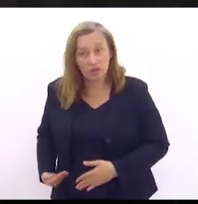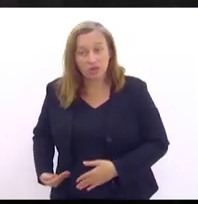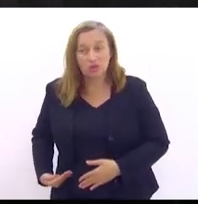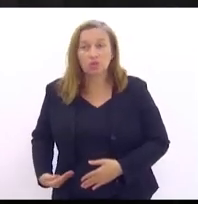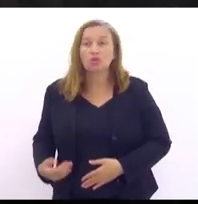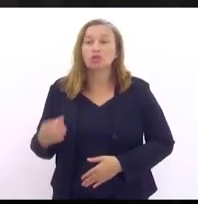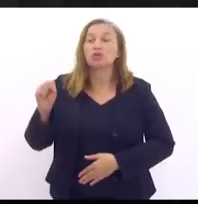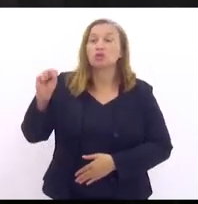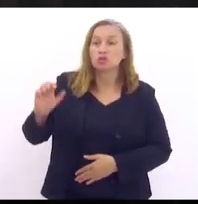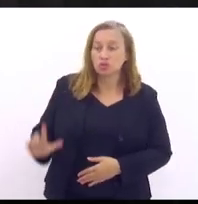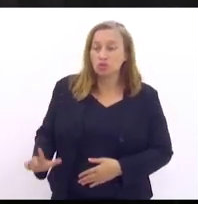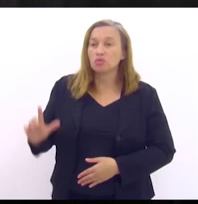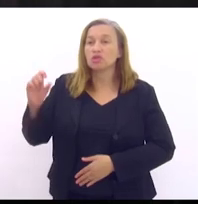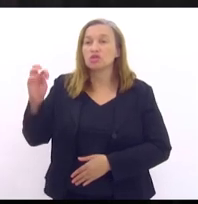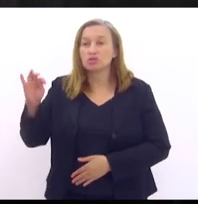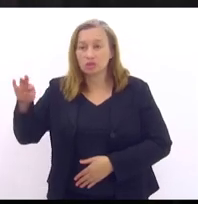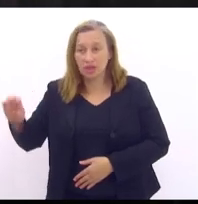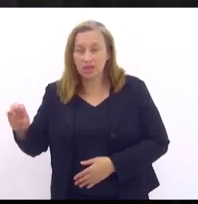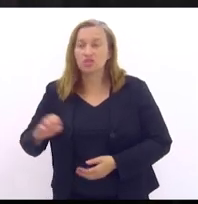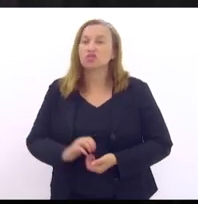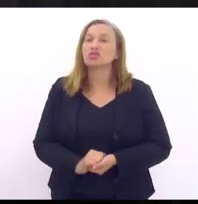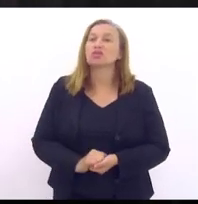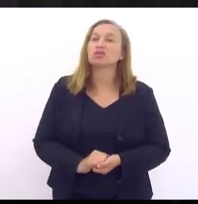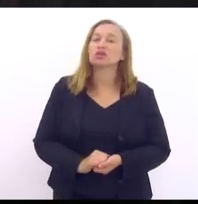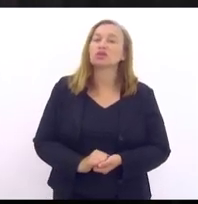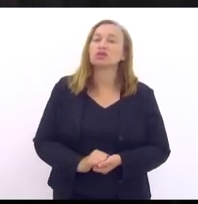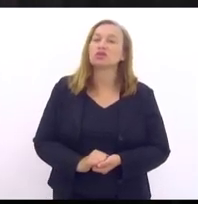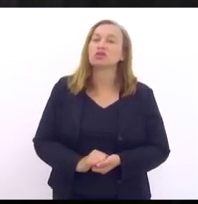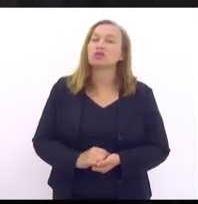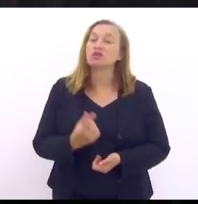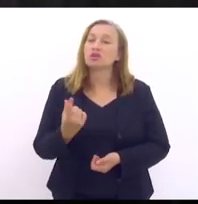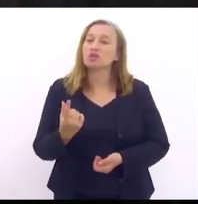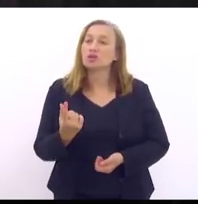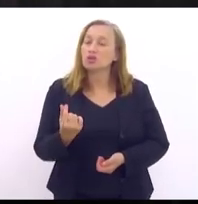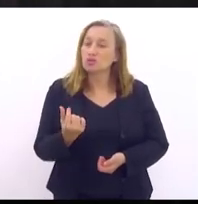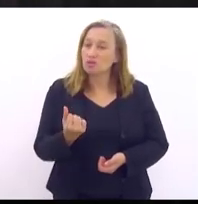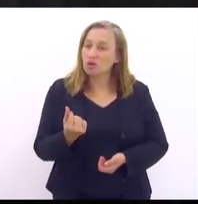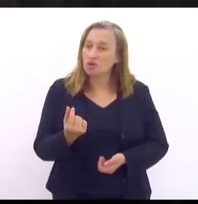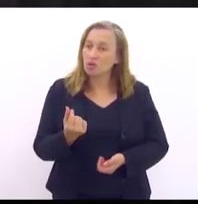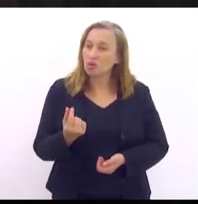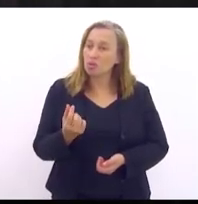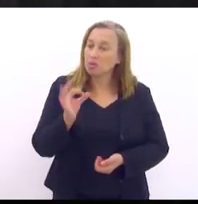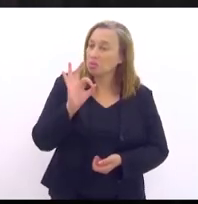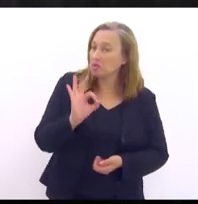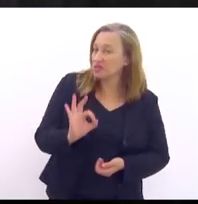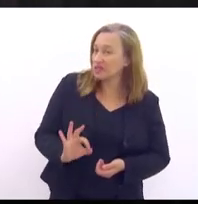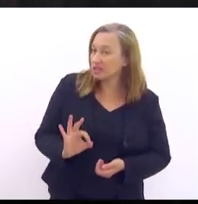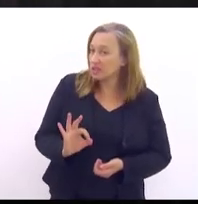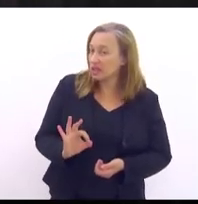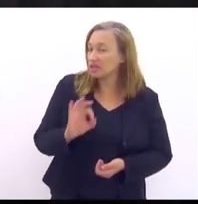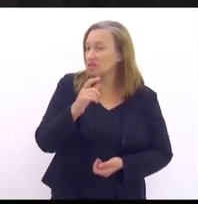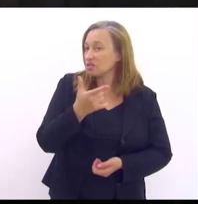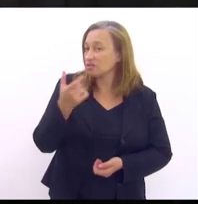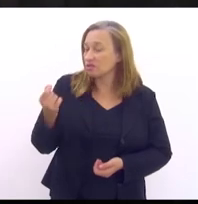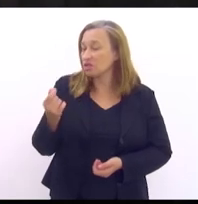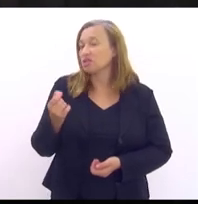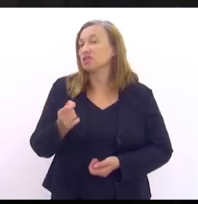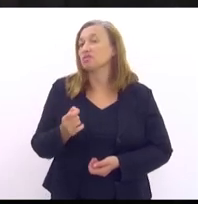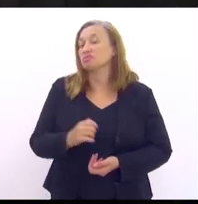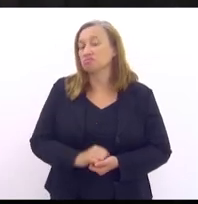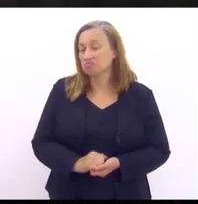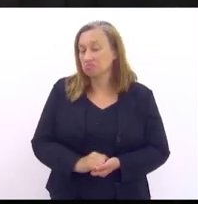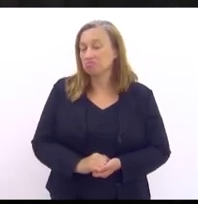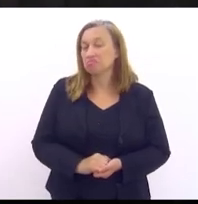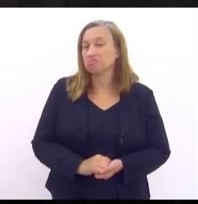do Sul-Sudeste, que essa alíquota seria no entorno de 20 pontos